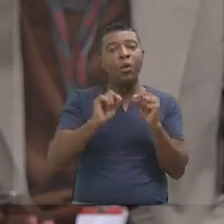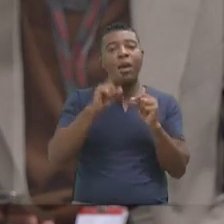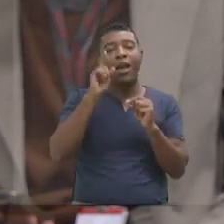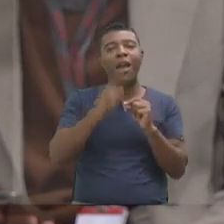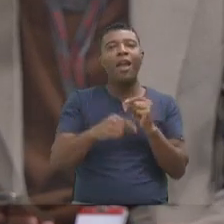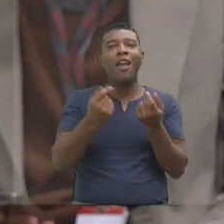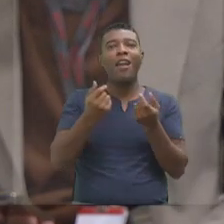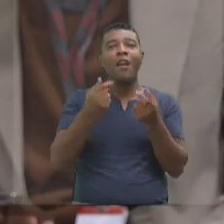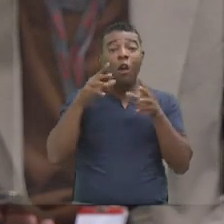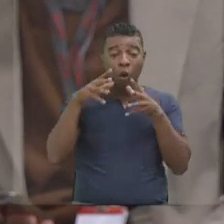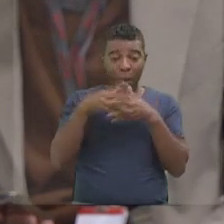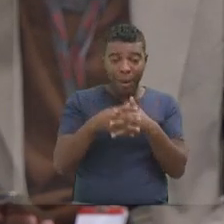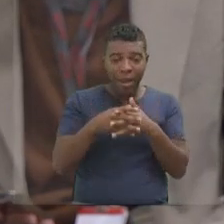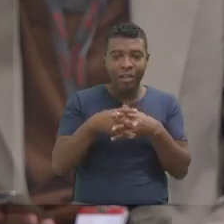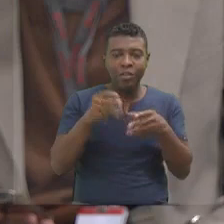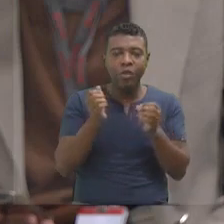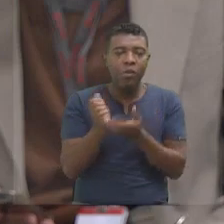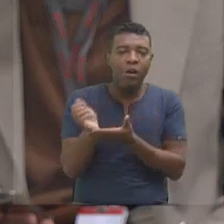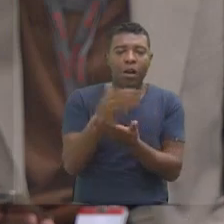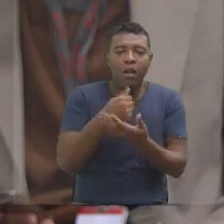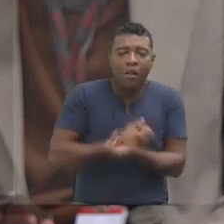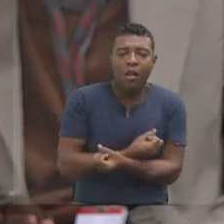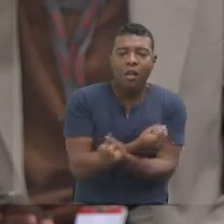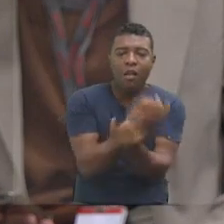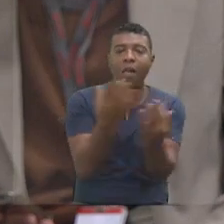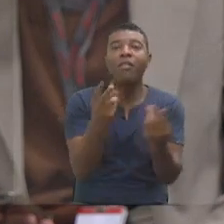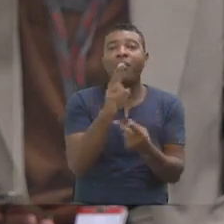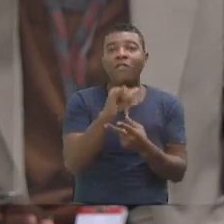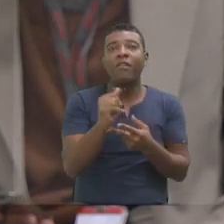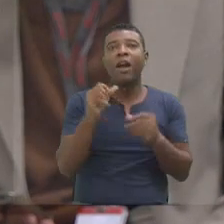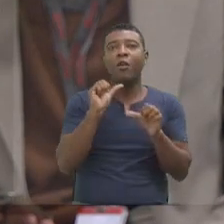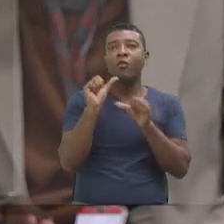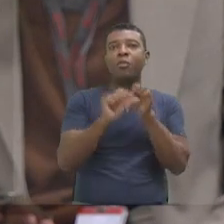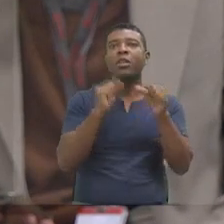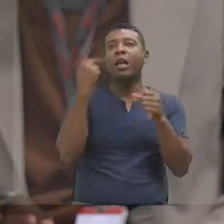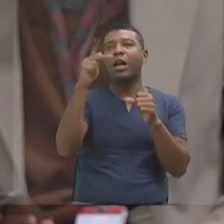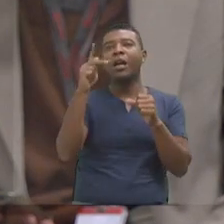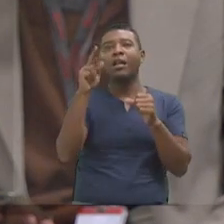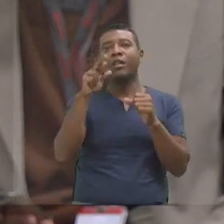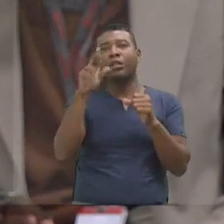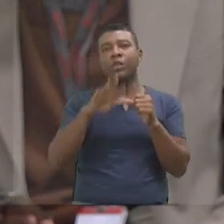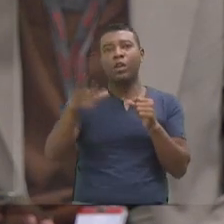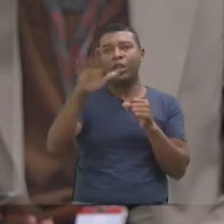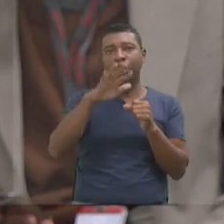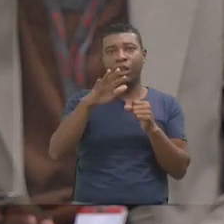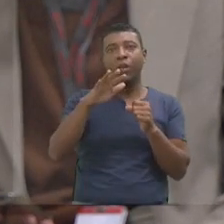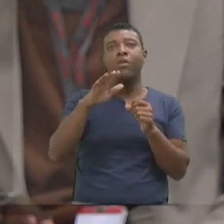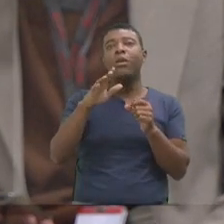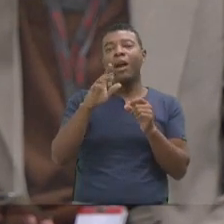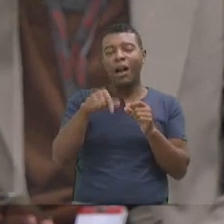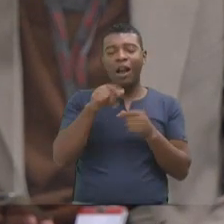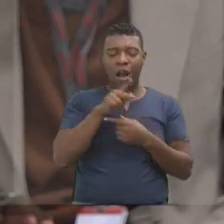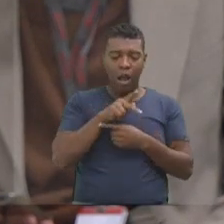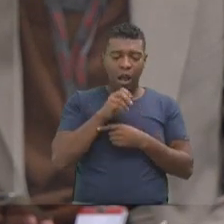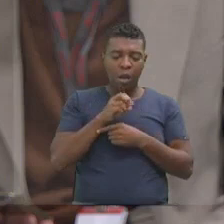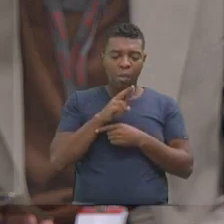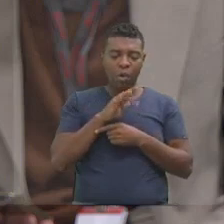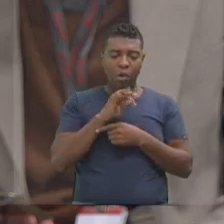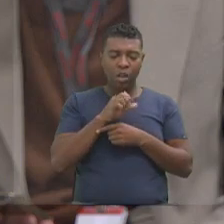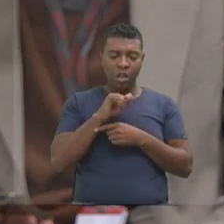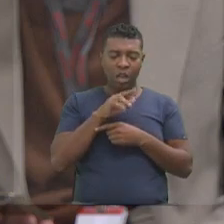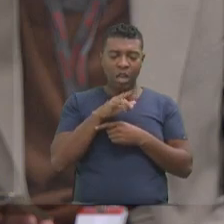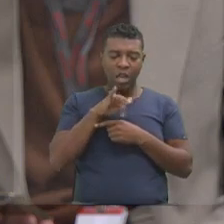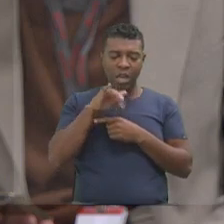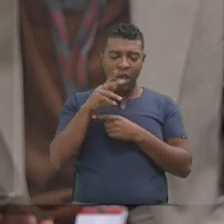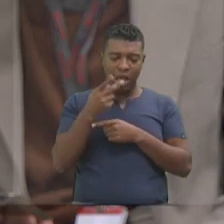então certamente vai mudar a sua região e obviamente o ponto de Porteirinha como um local